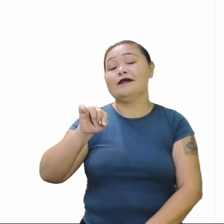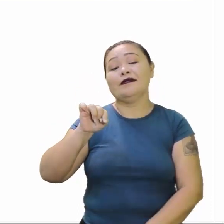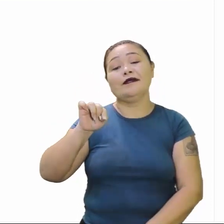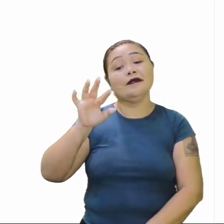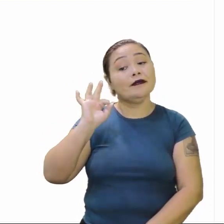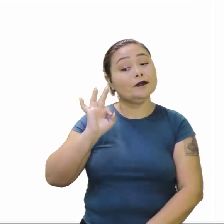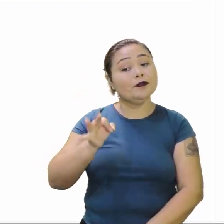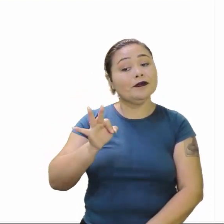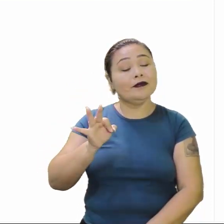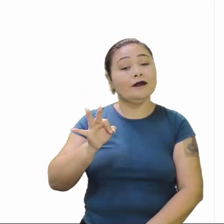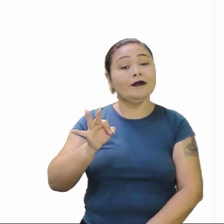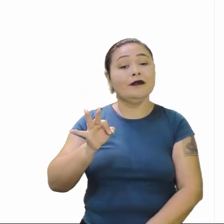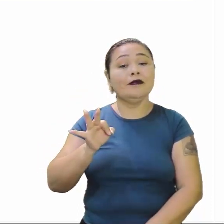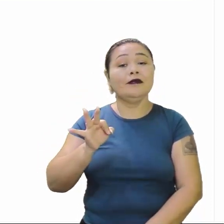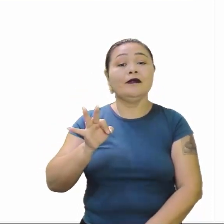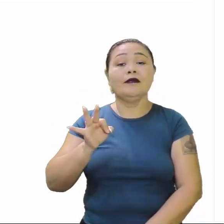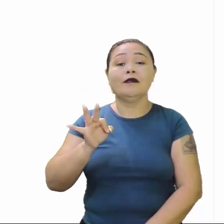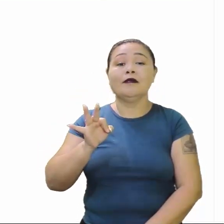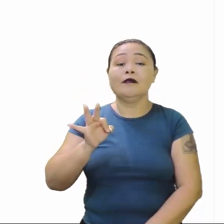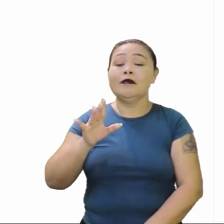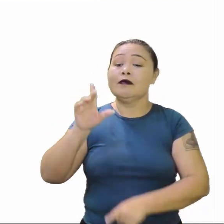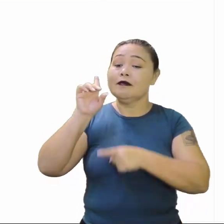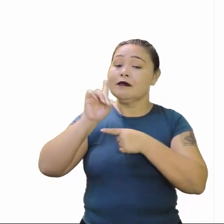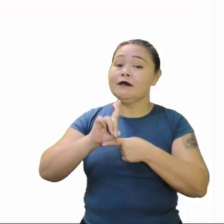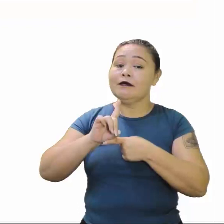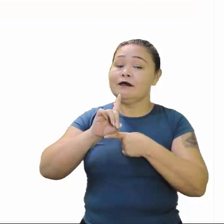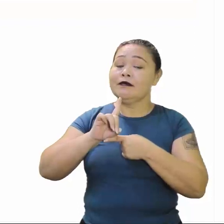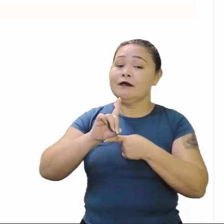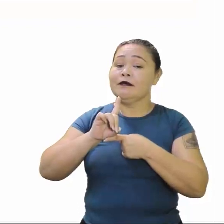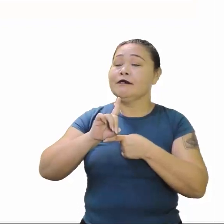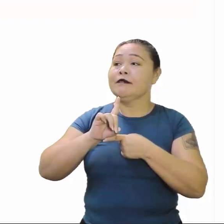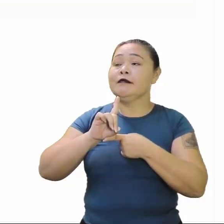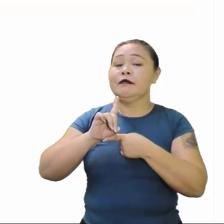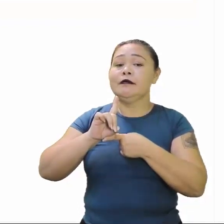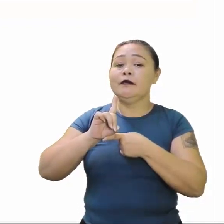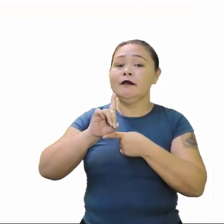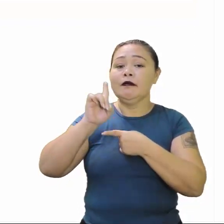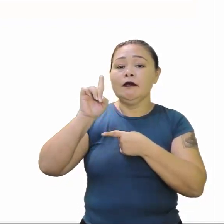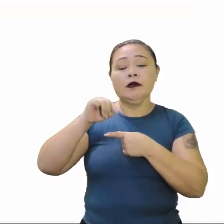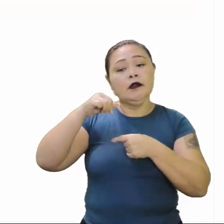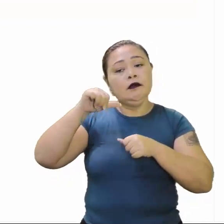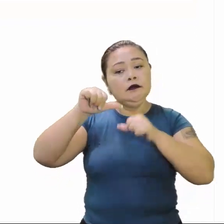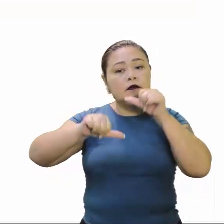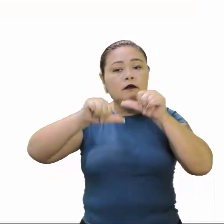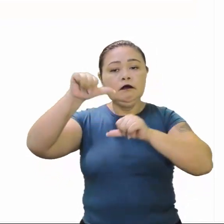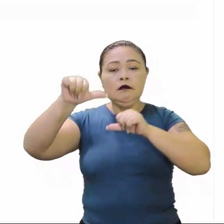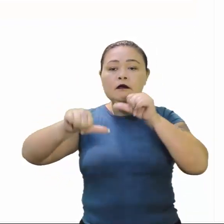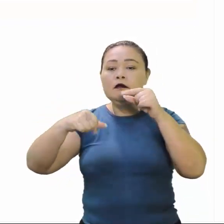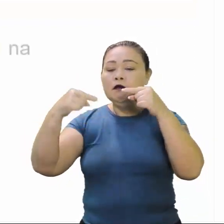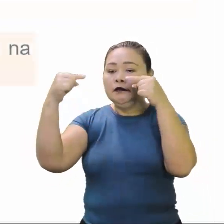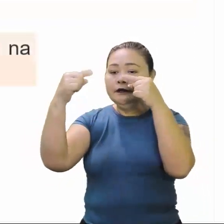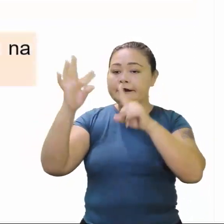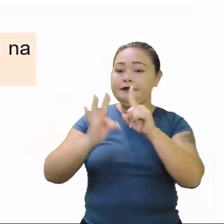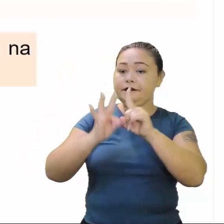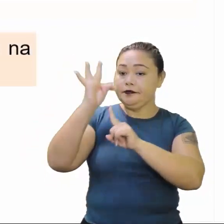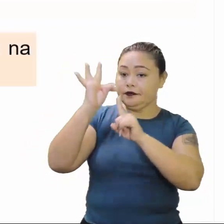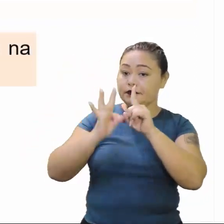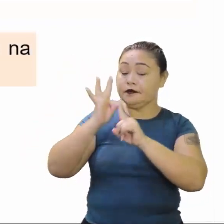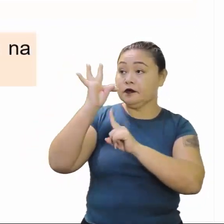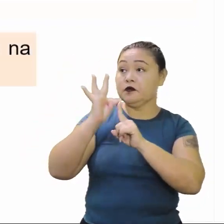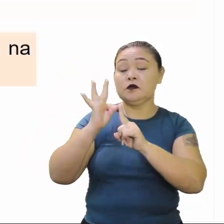certo? Só corrigindo aqui, a densidade varia conforme a